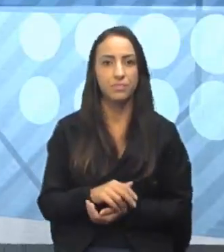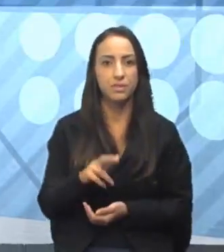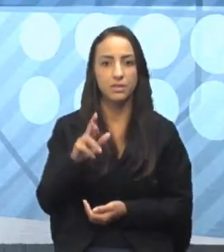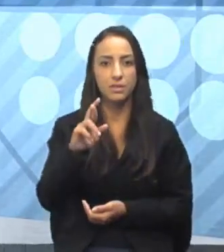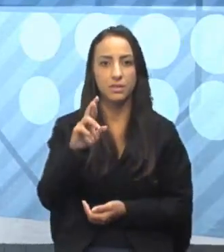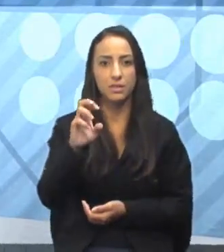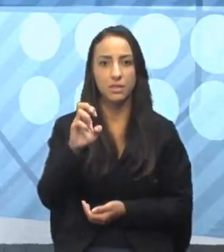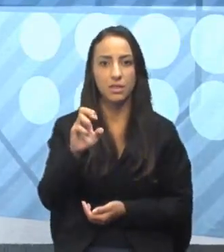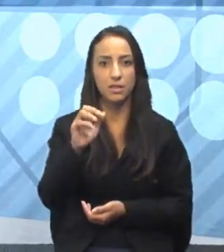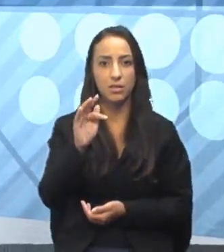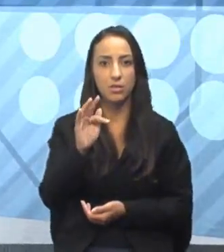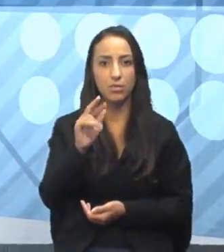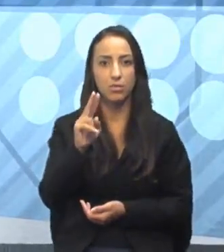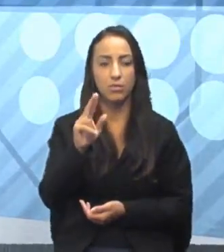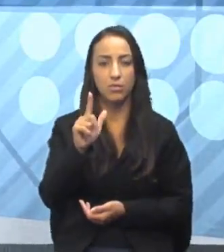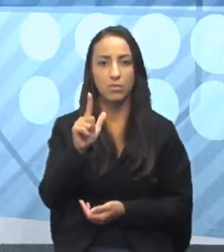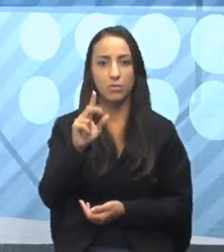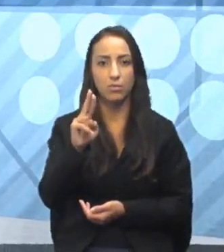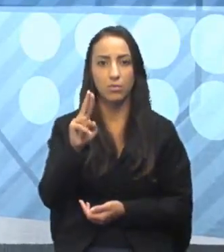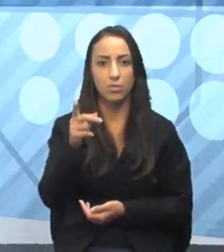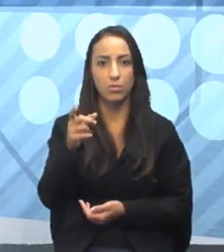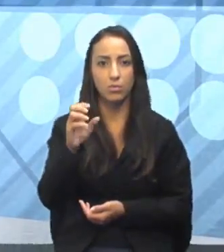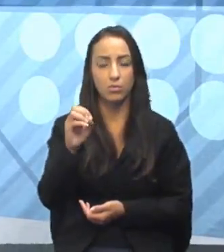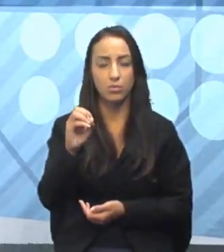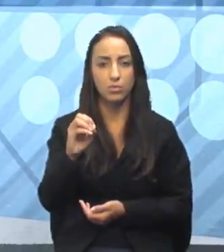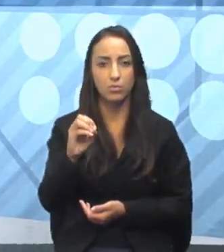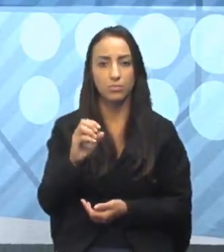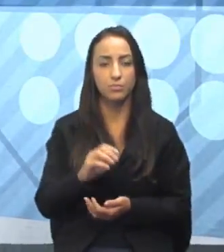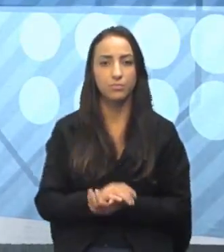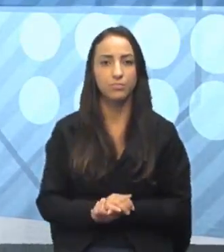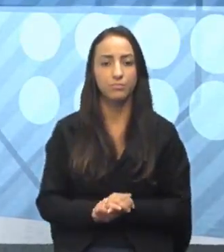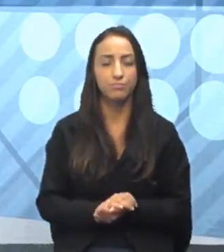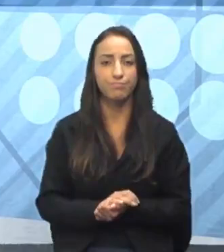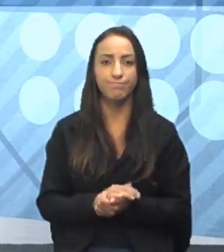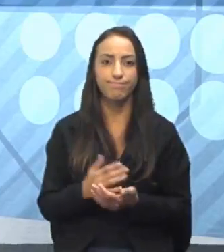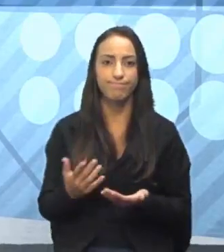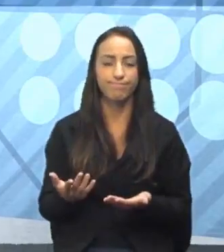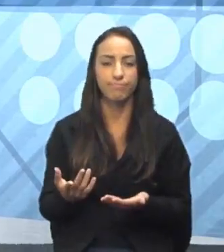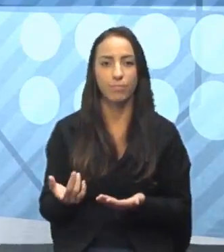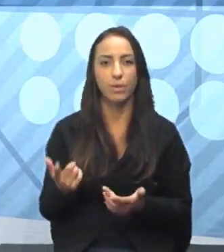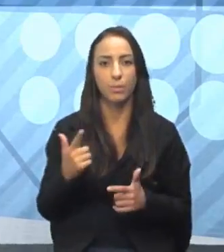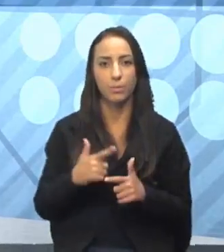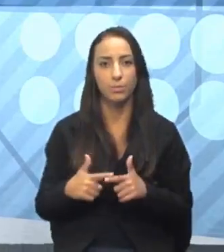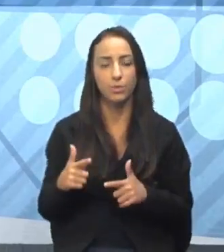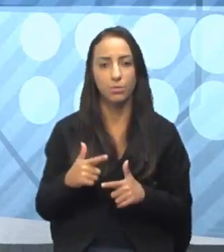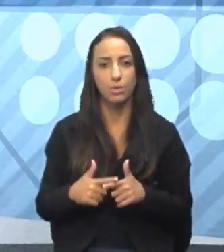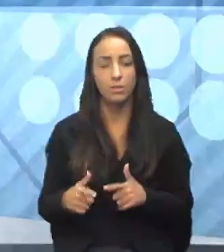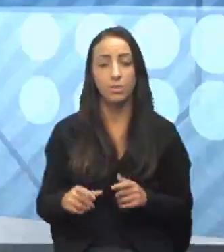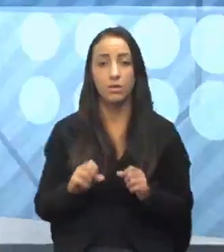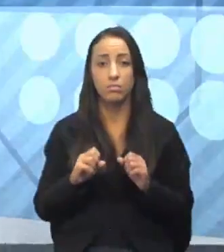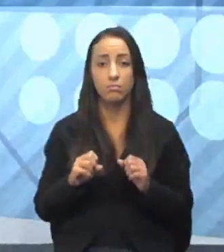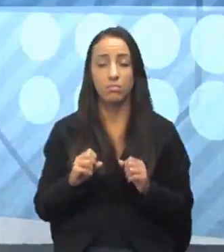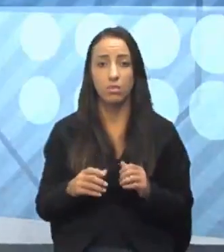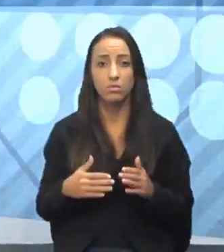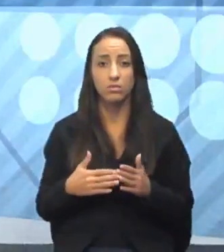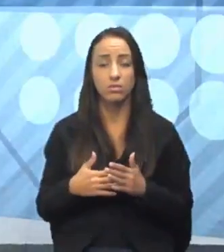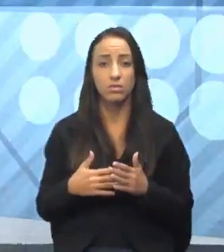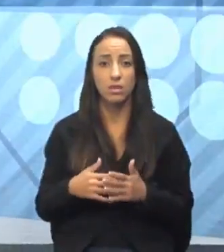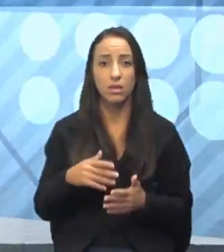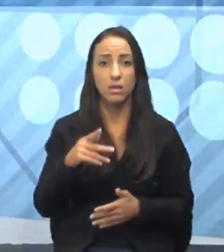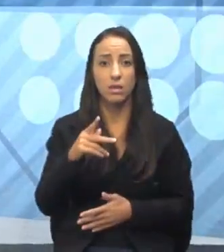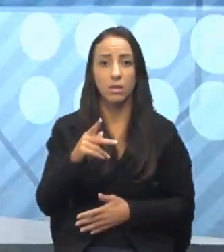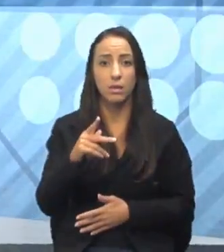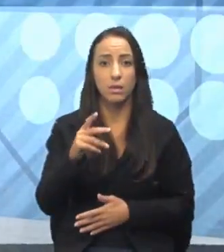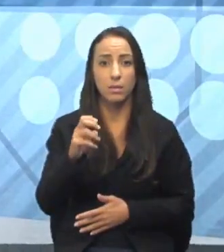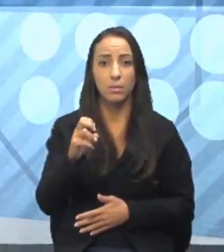conteúdo para as vias aéreas superiores, podendo chegar até o pulmão, que aí nós chamamos de